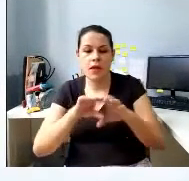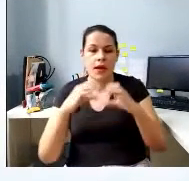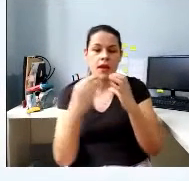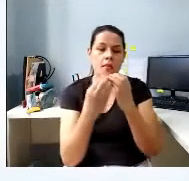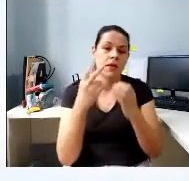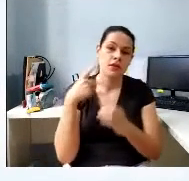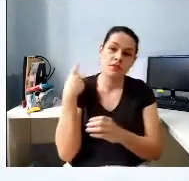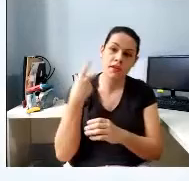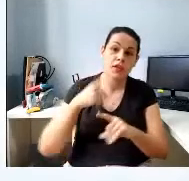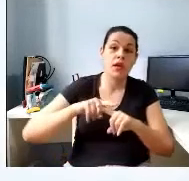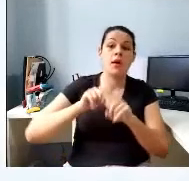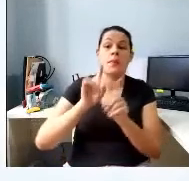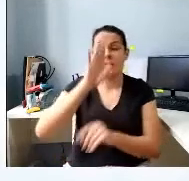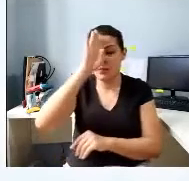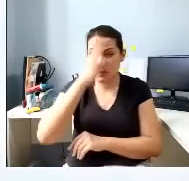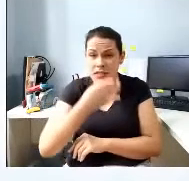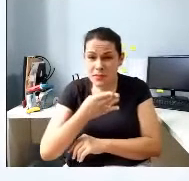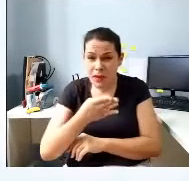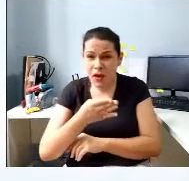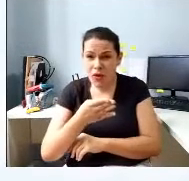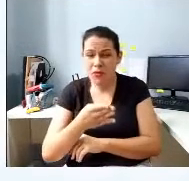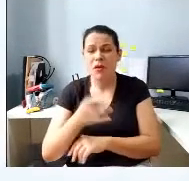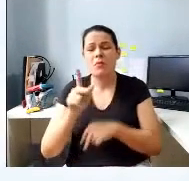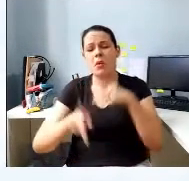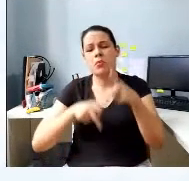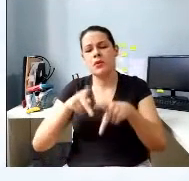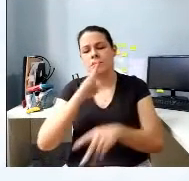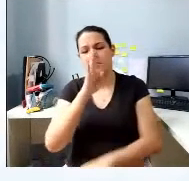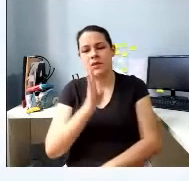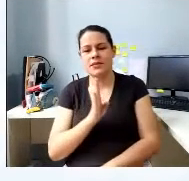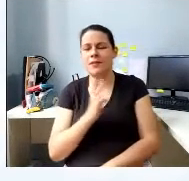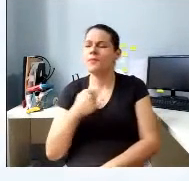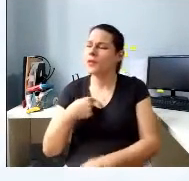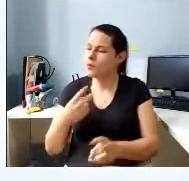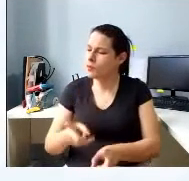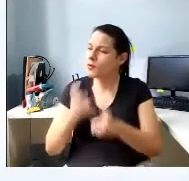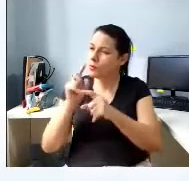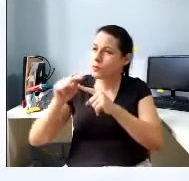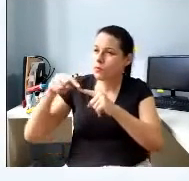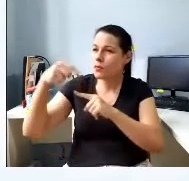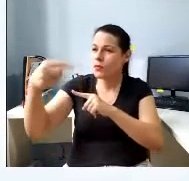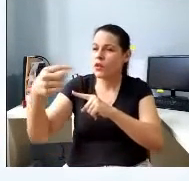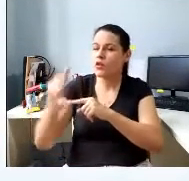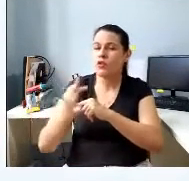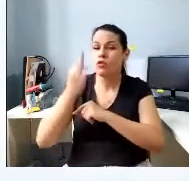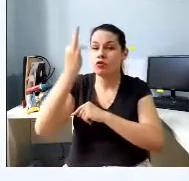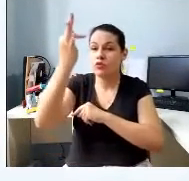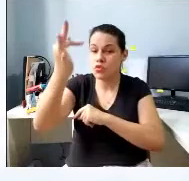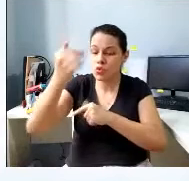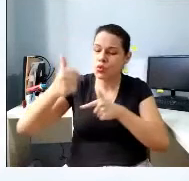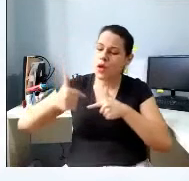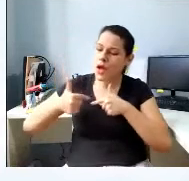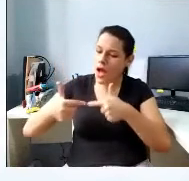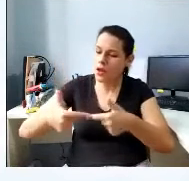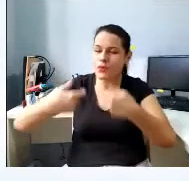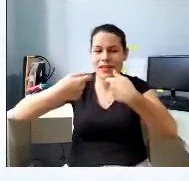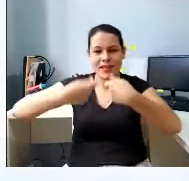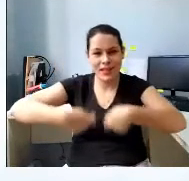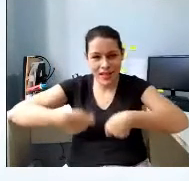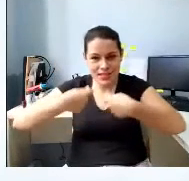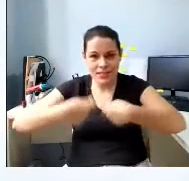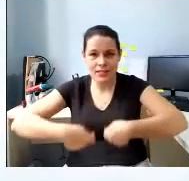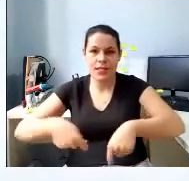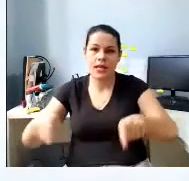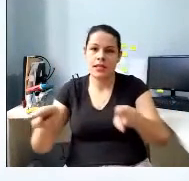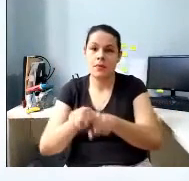para a sociedade brasileira. Prevejo muita necessidade de luta, de unidade, mas,